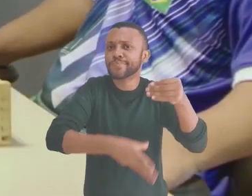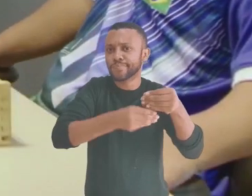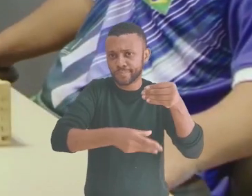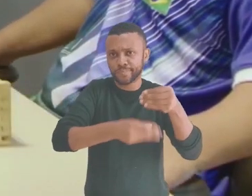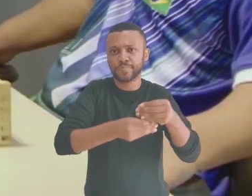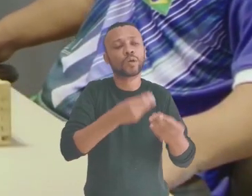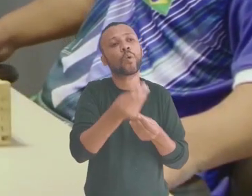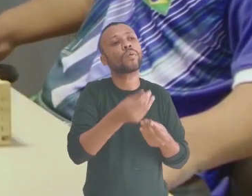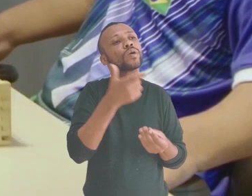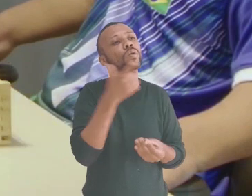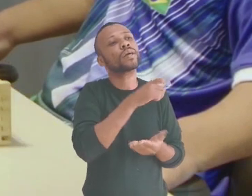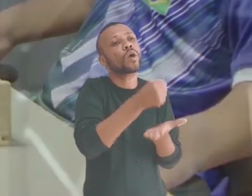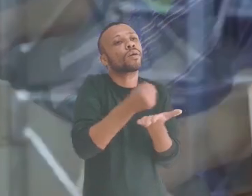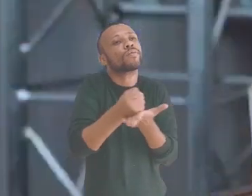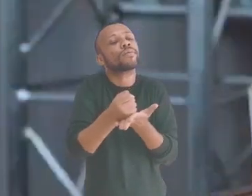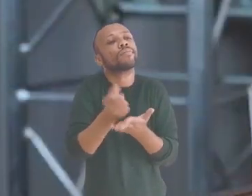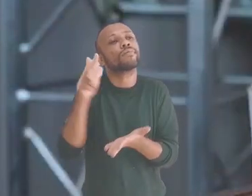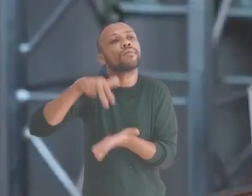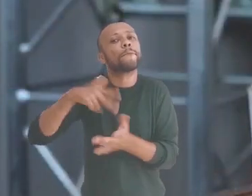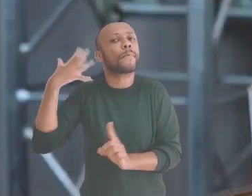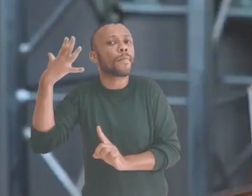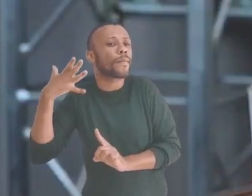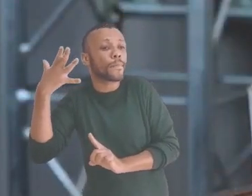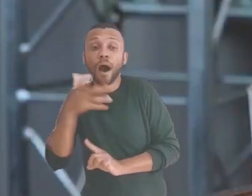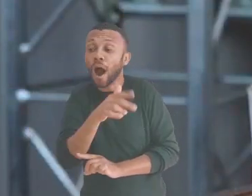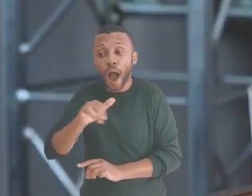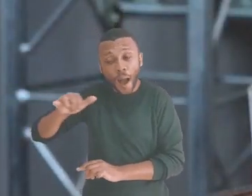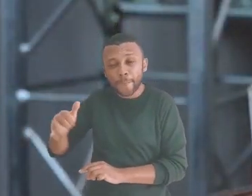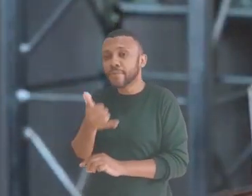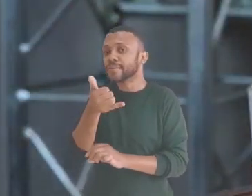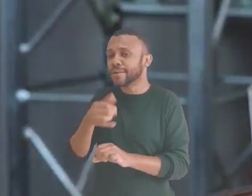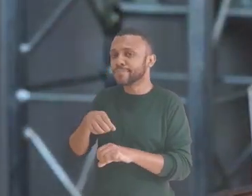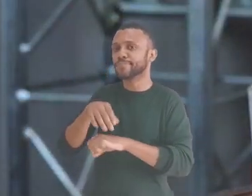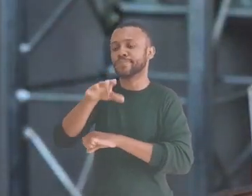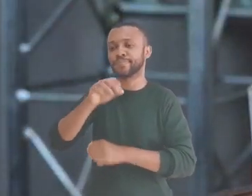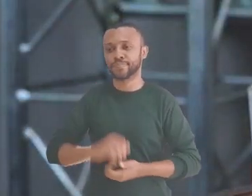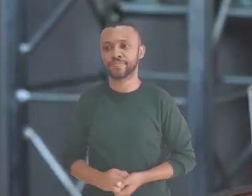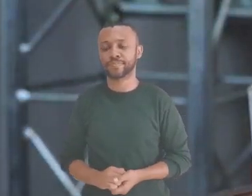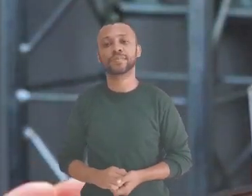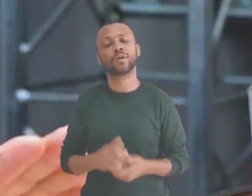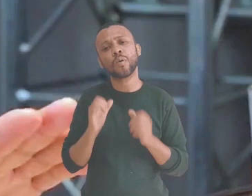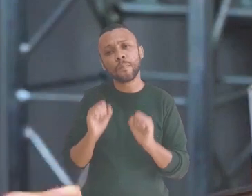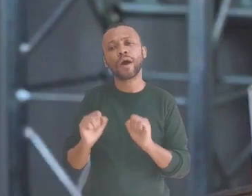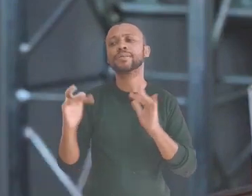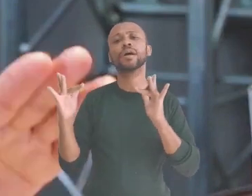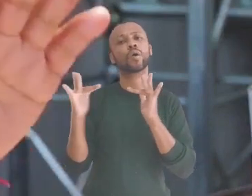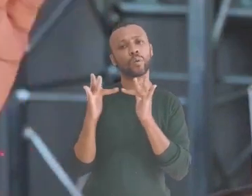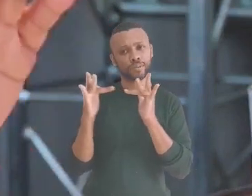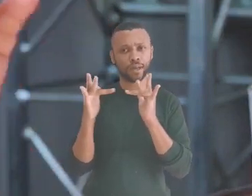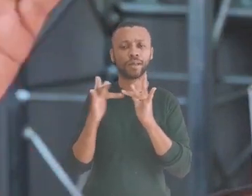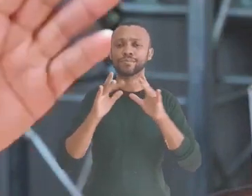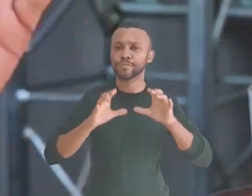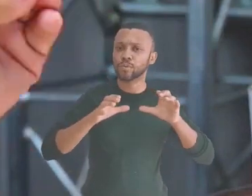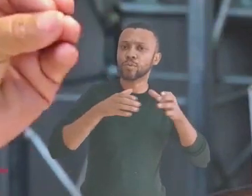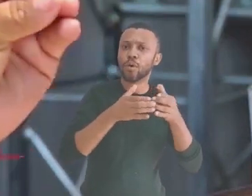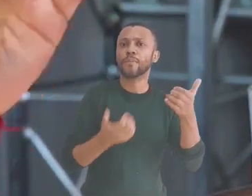gente contrata você para fazer um workshop? Entrando em contato Olha o jabá. Entrando em contato com a minha assessoria, aí a gente tem a